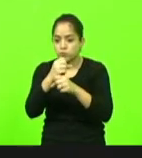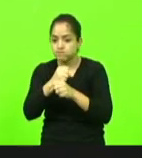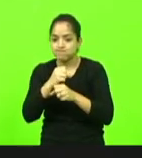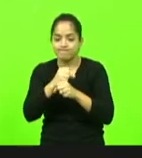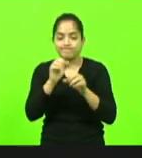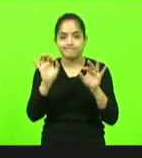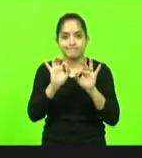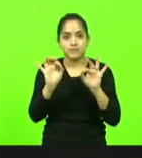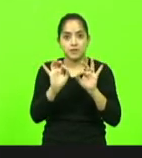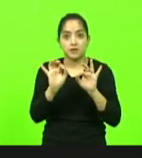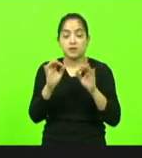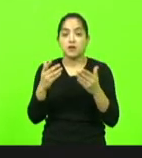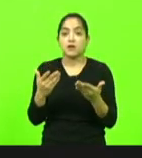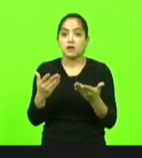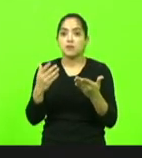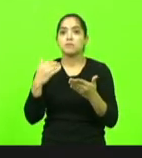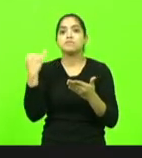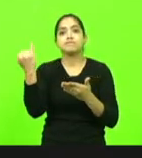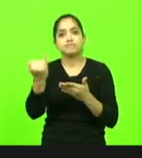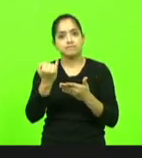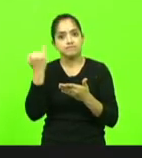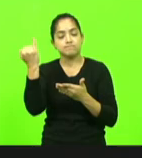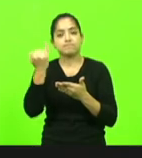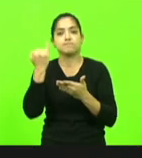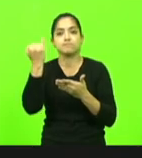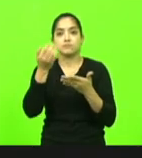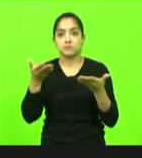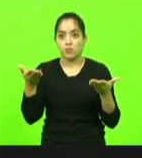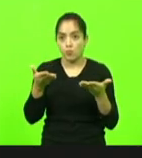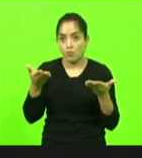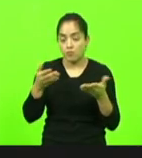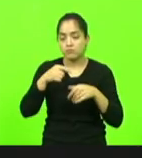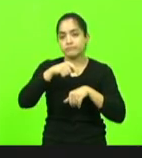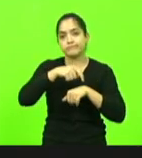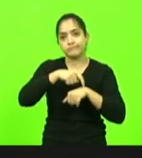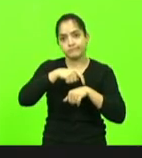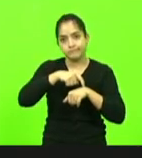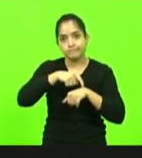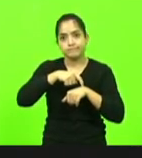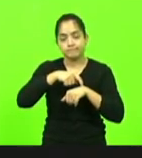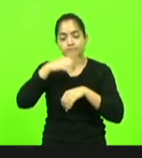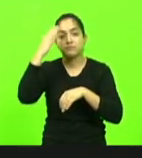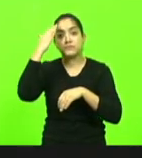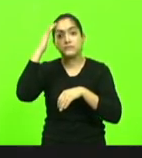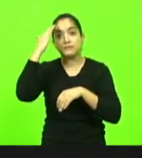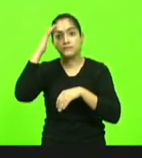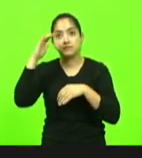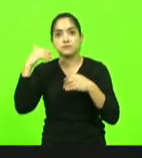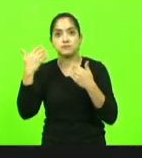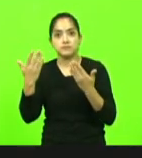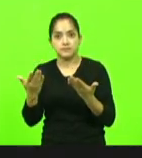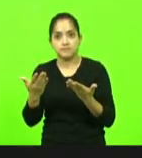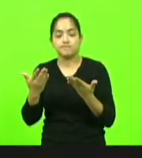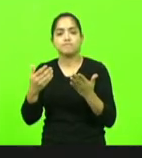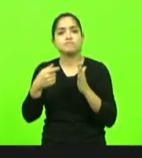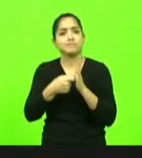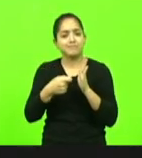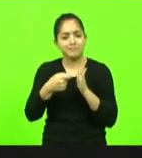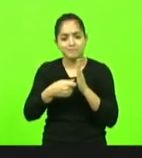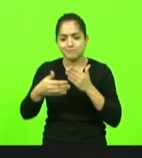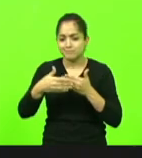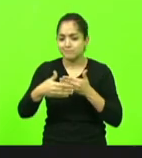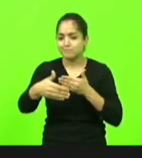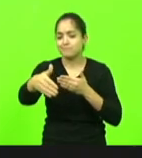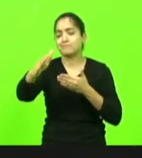isso, da importância que tem nesse momento para a gente compreender que tem muita luta pela frente, tem